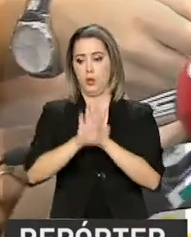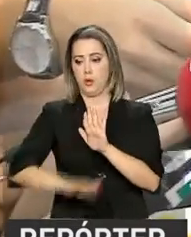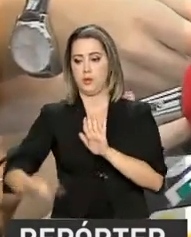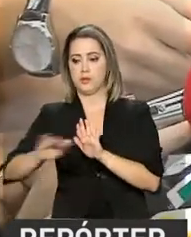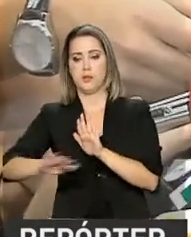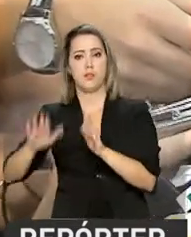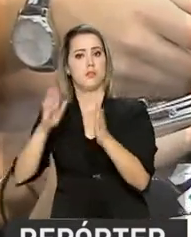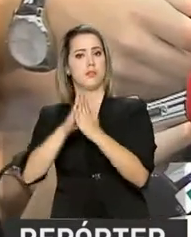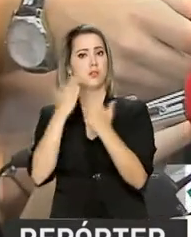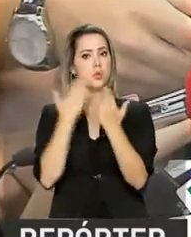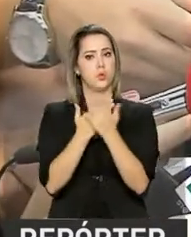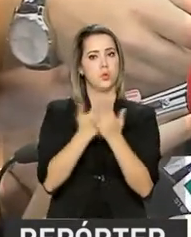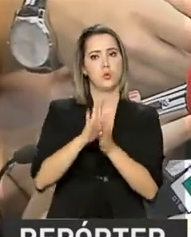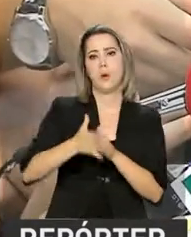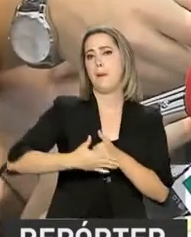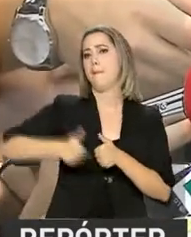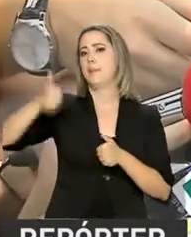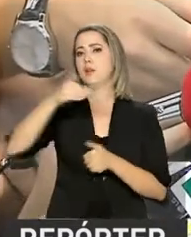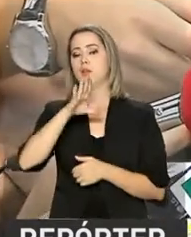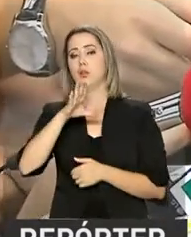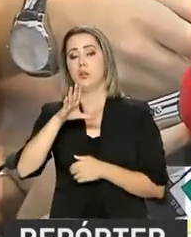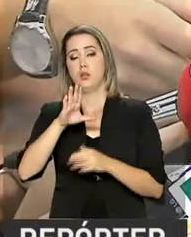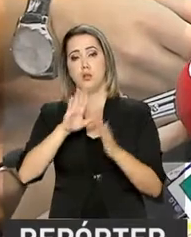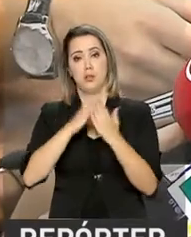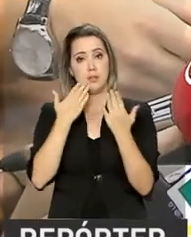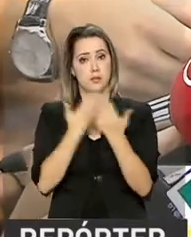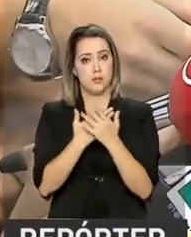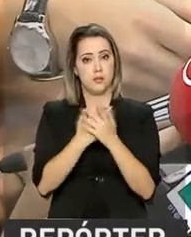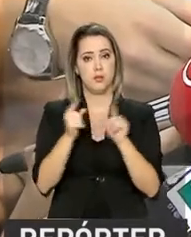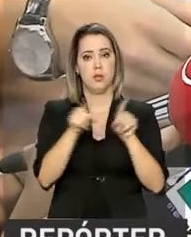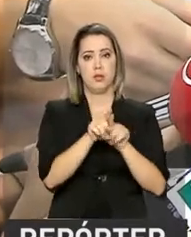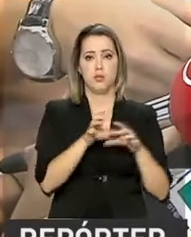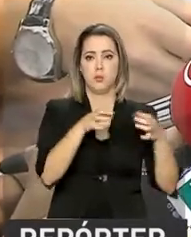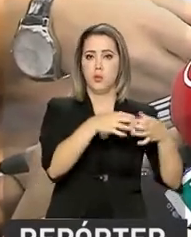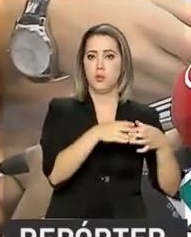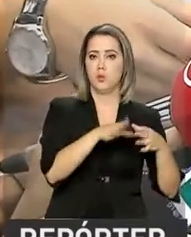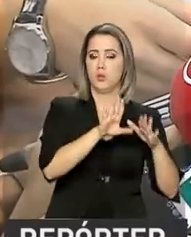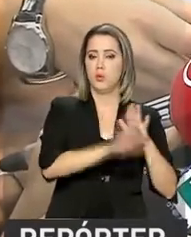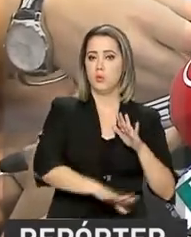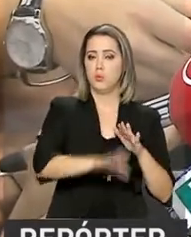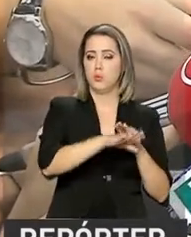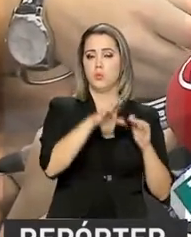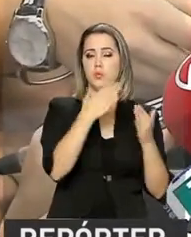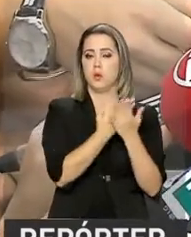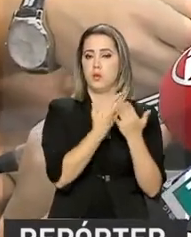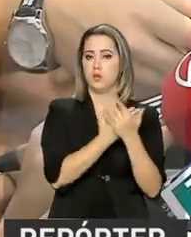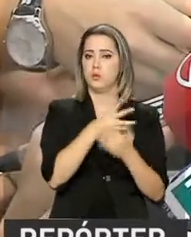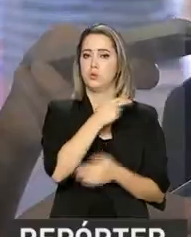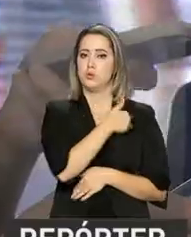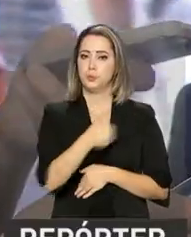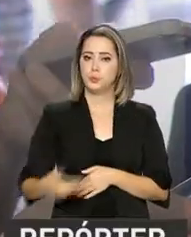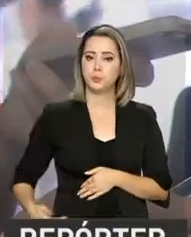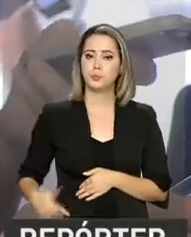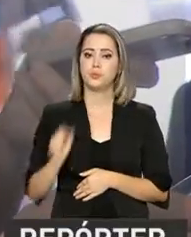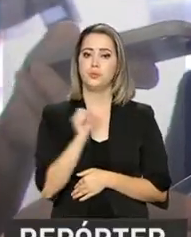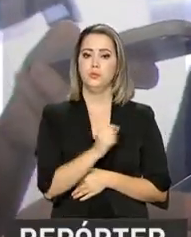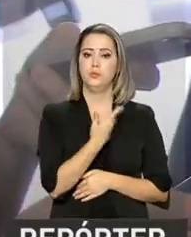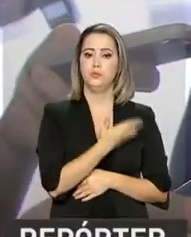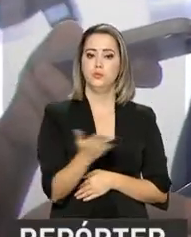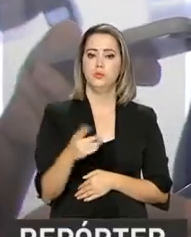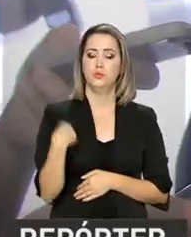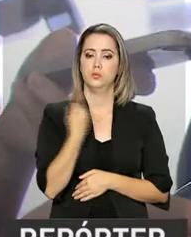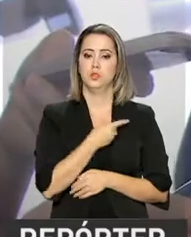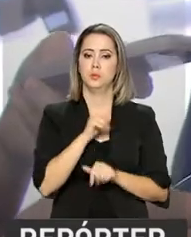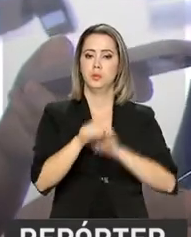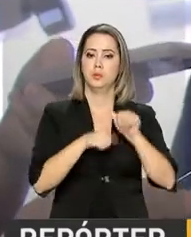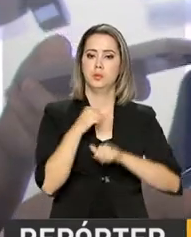estudam nas melhores escolas, também para as escolas públicas, gerando mais equidade para todas as crianças do Brasil. Também muda, porque você vai